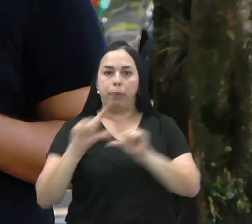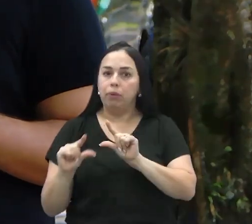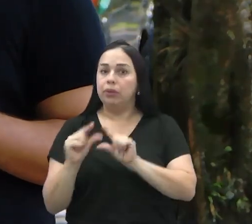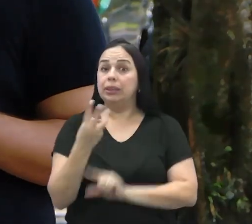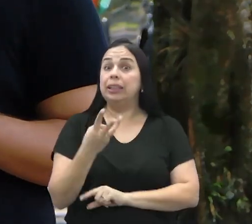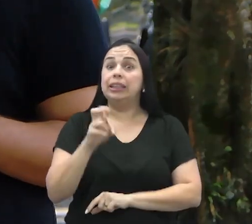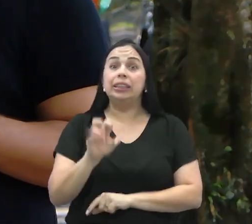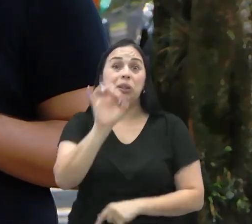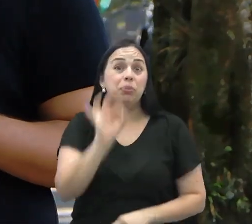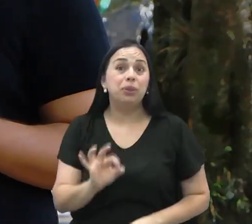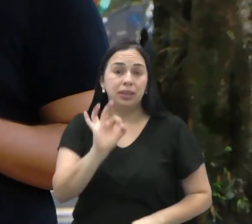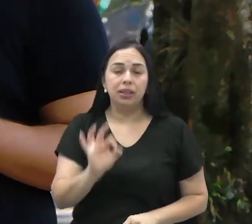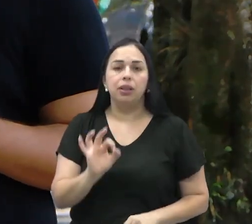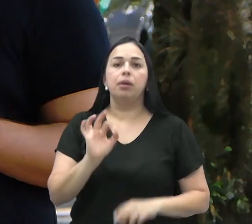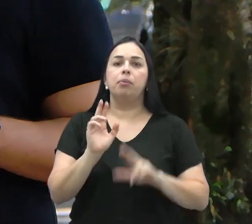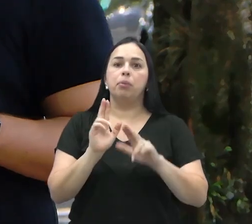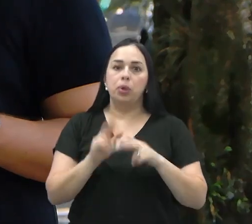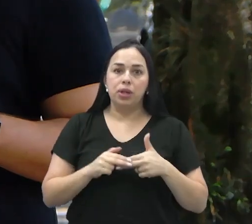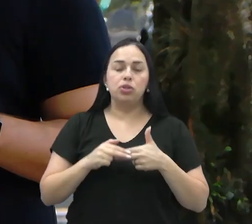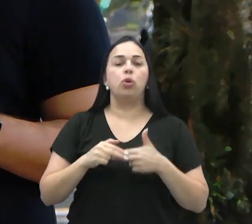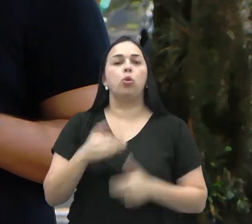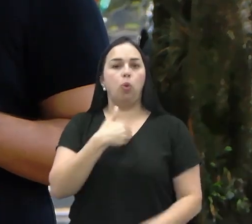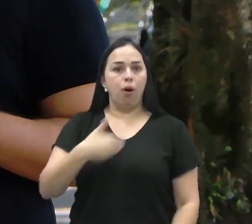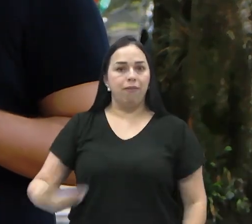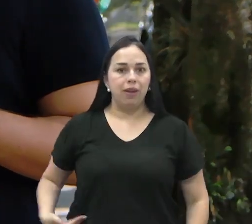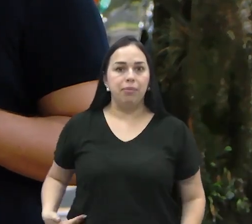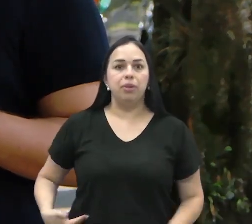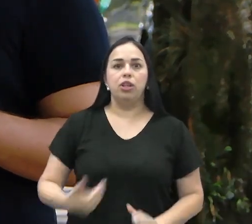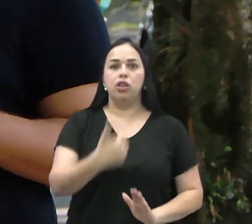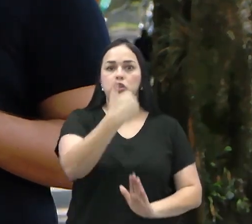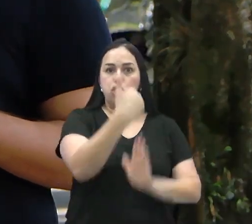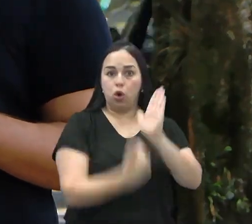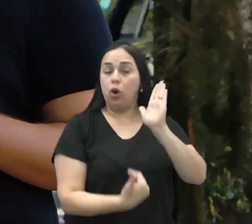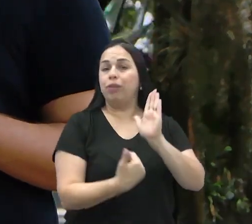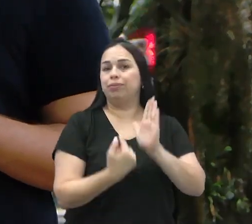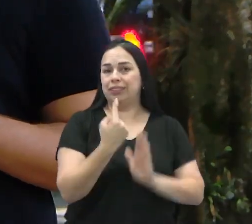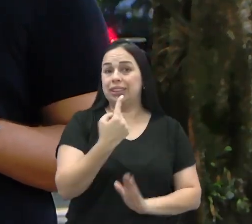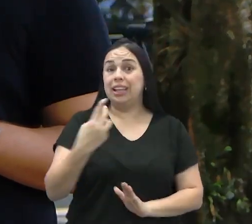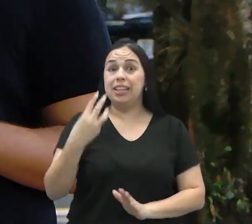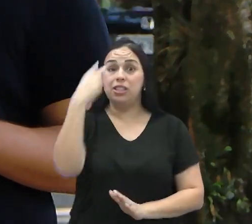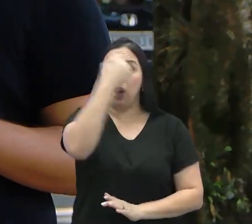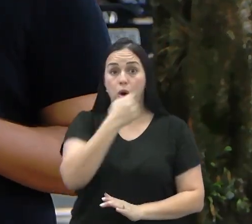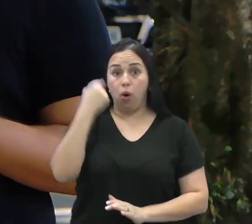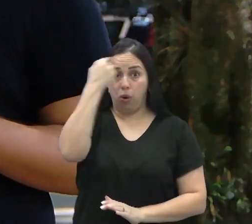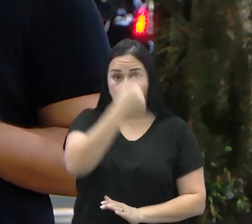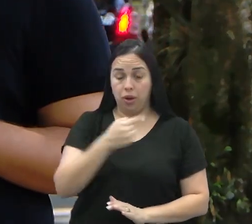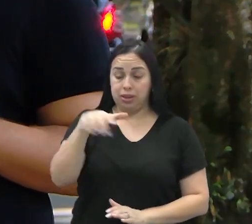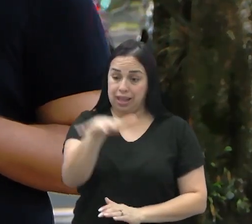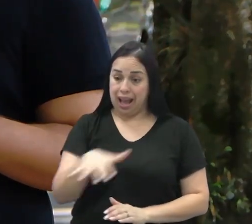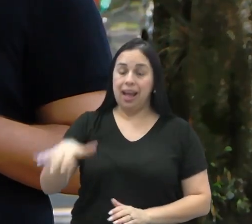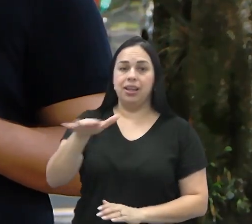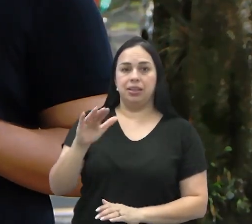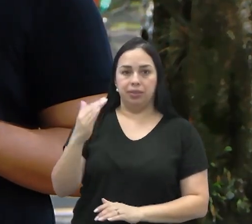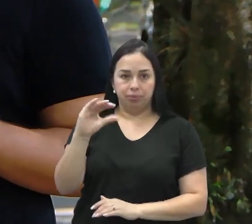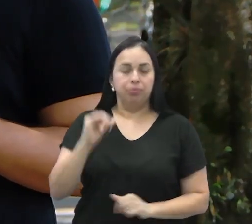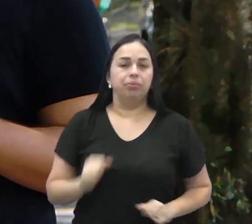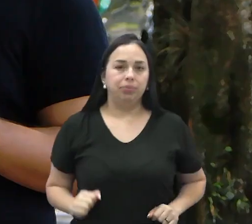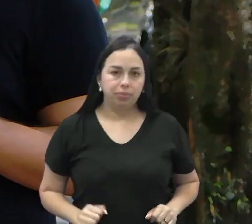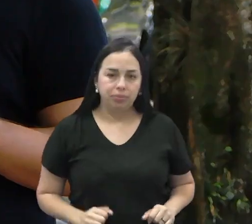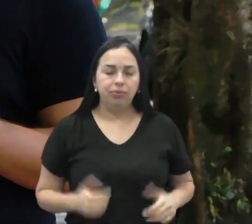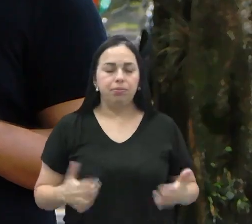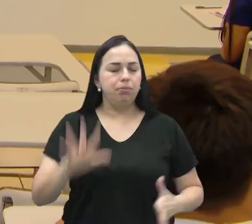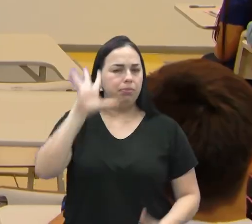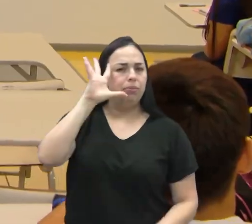horária para as aulas de ciências humanas. Para este ano, o governo cortou ainda mais 13 horas do que foi previsto para essa área